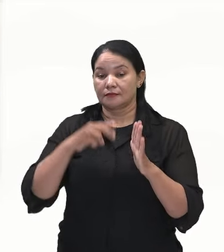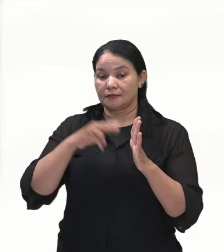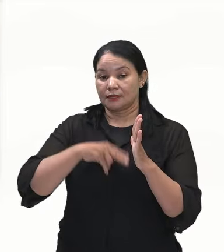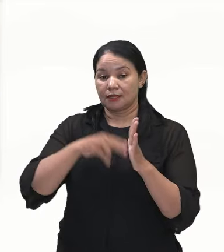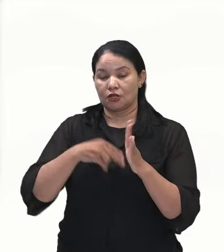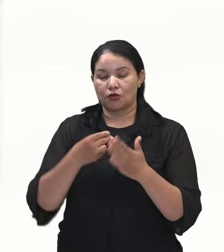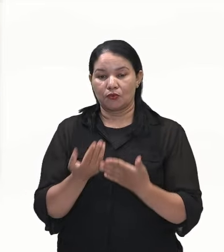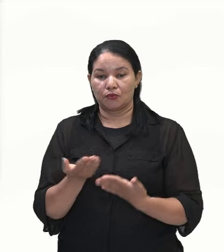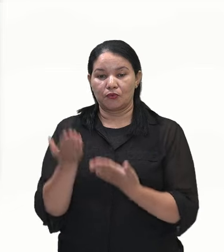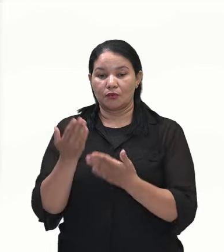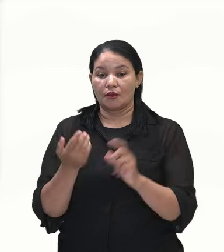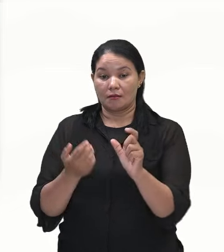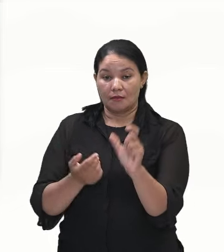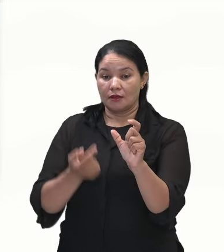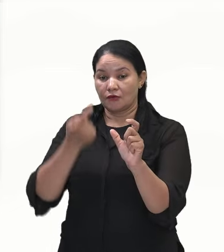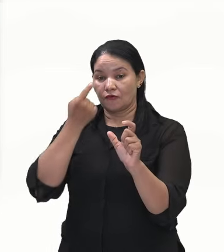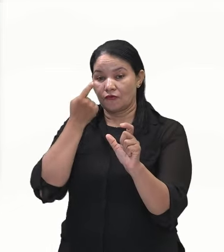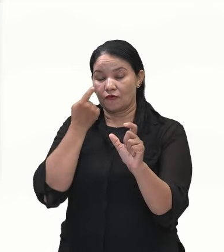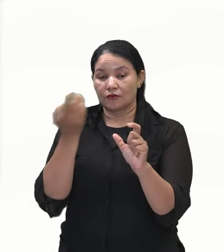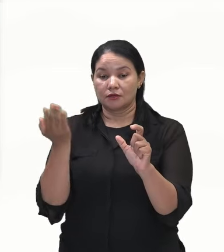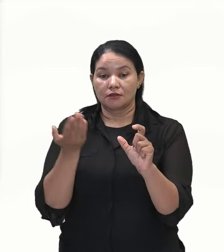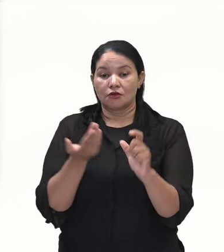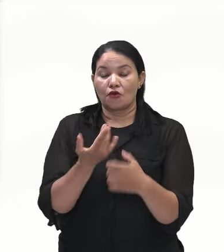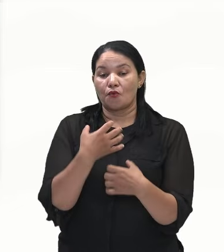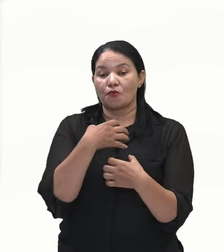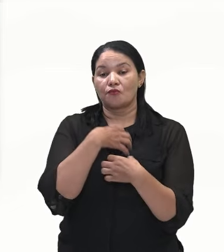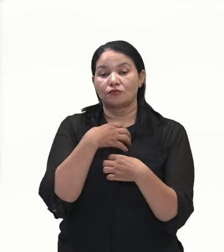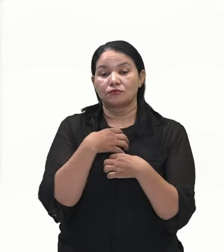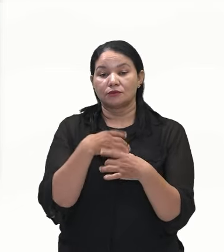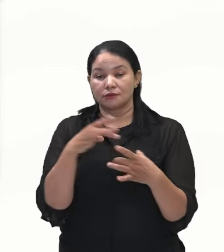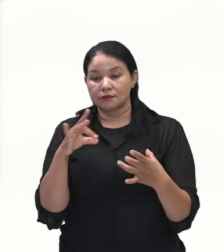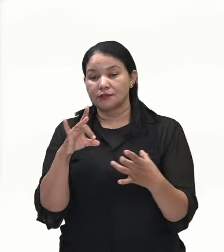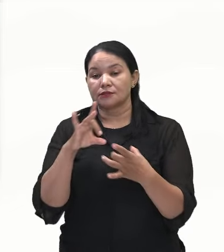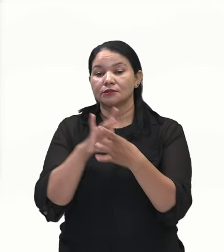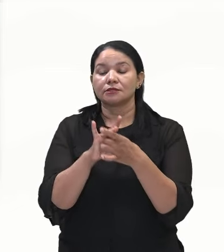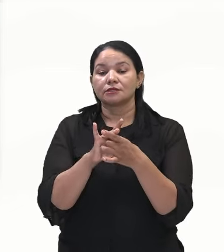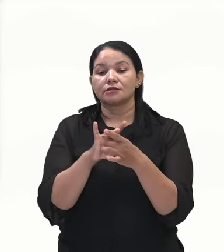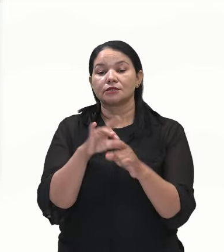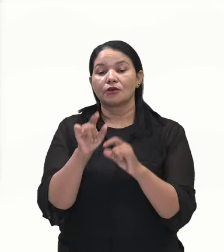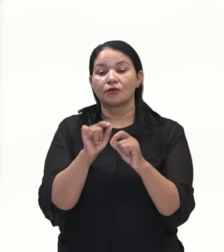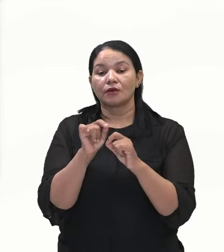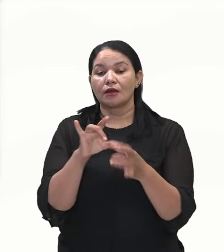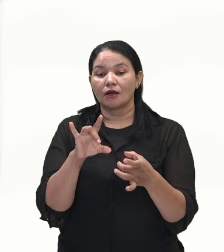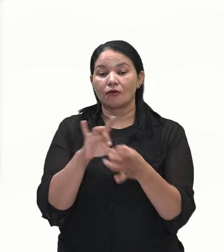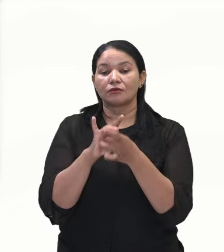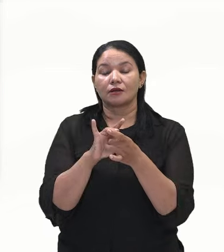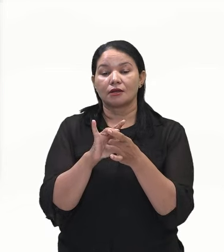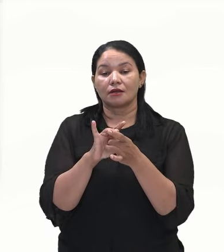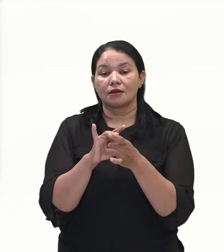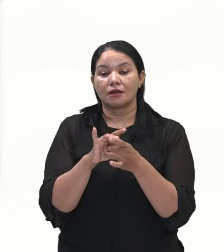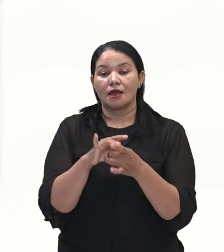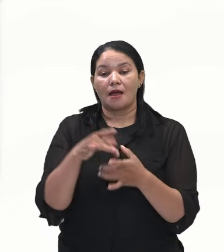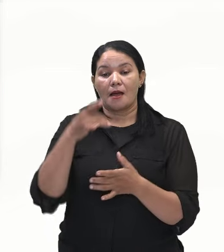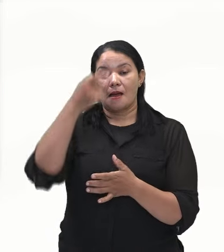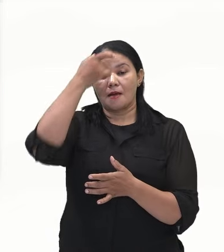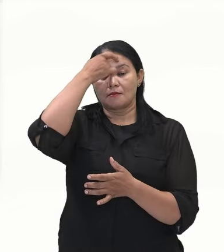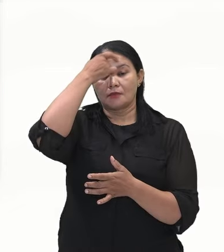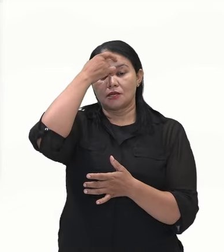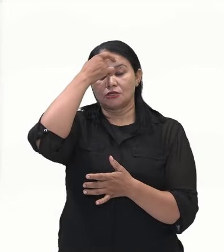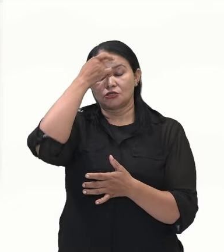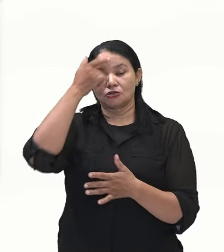é um jeito maravilhoso, né, de connect your mind, sua mente, and body,